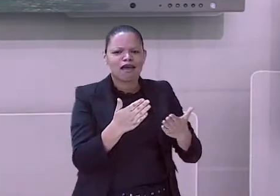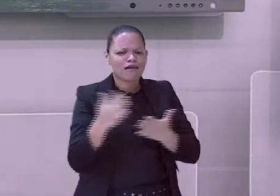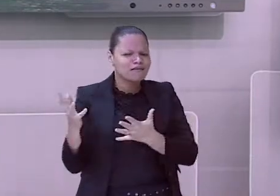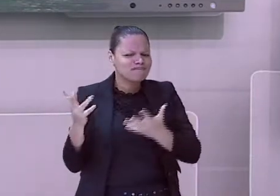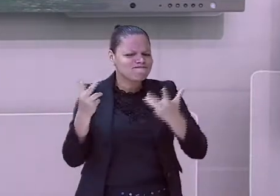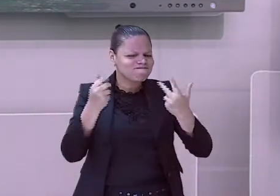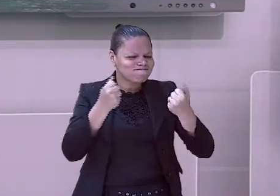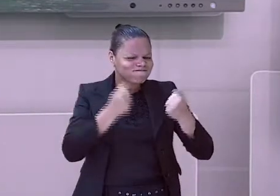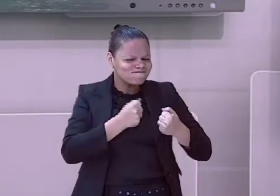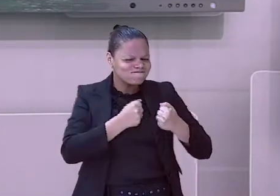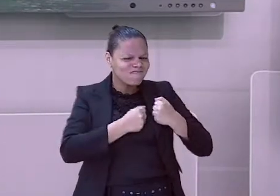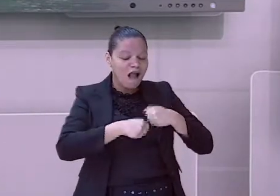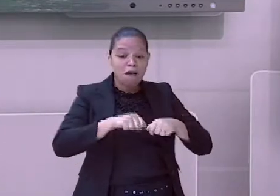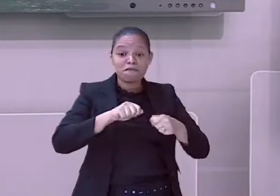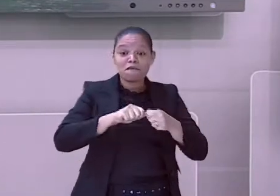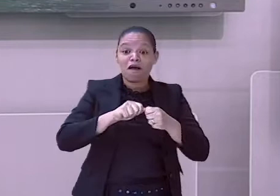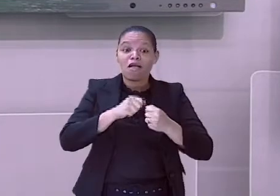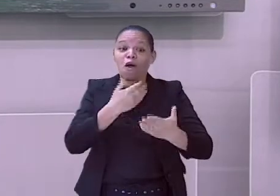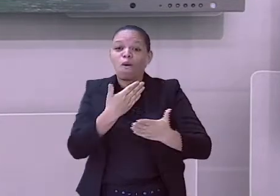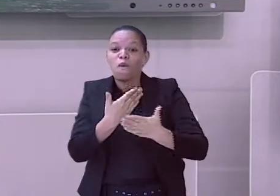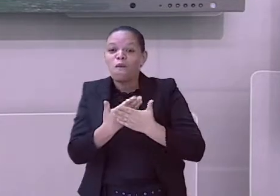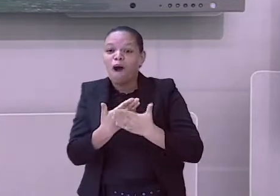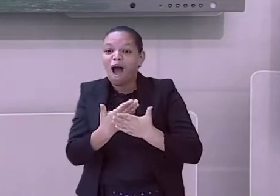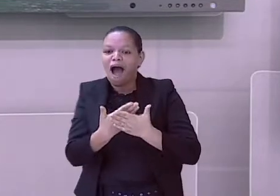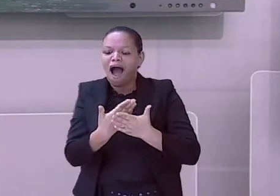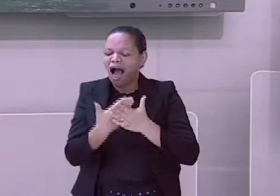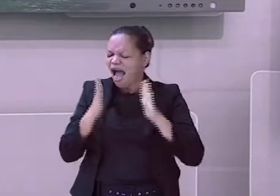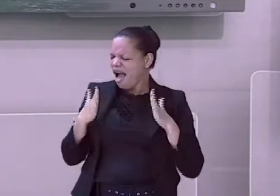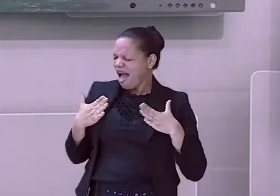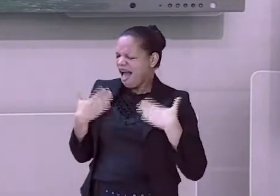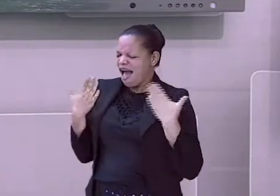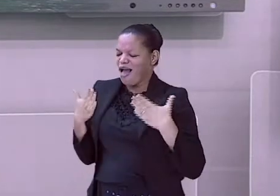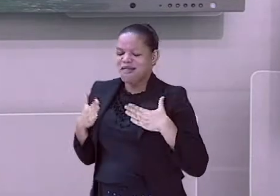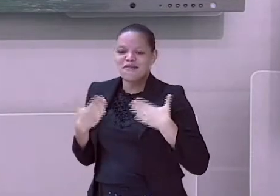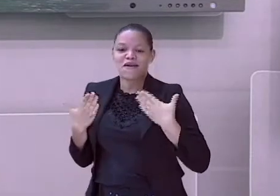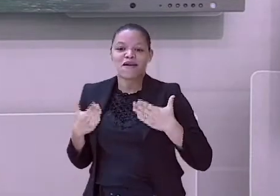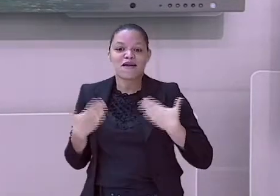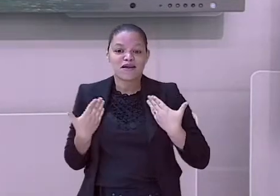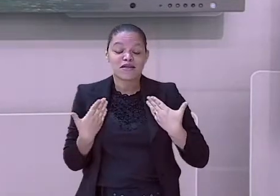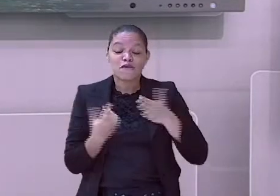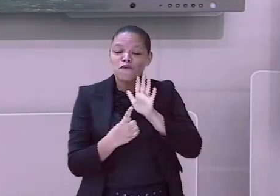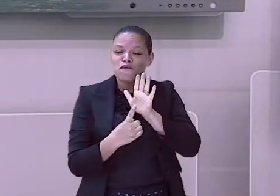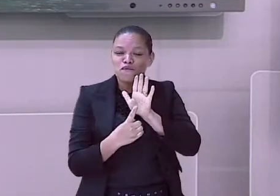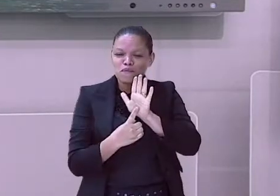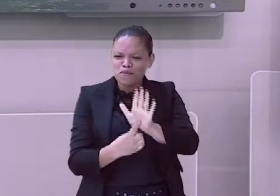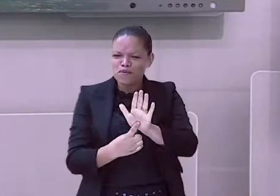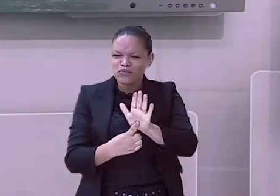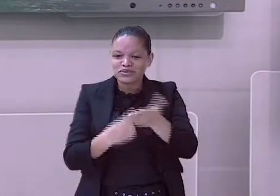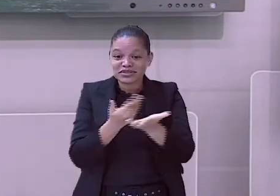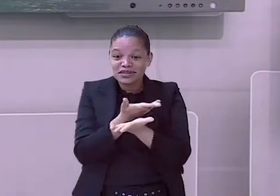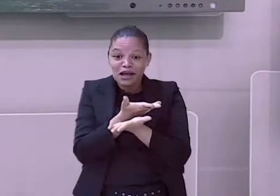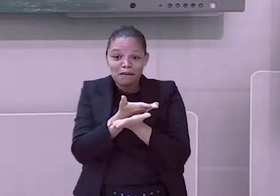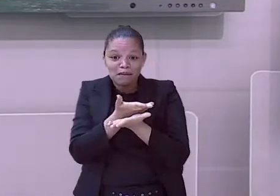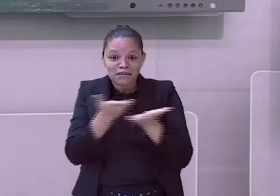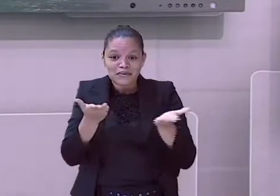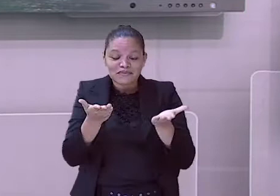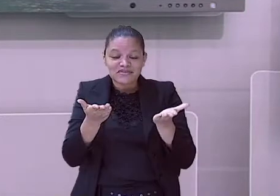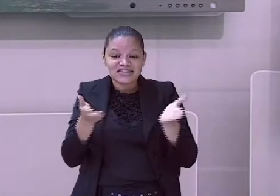Vamos ter uma aula agora com um momento prazeroso e nós vamos falar como objeto